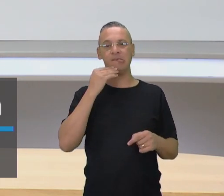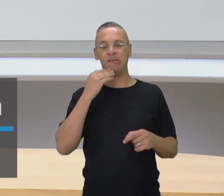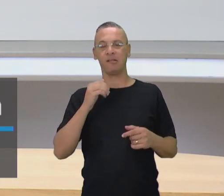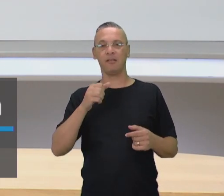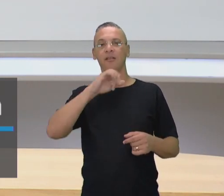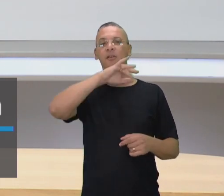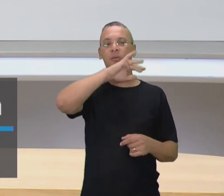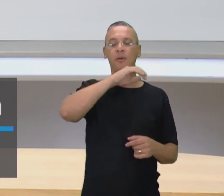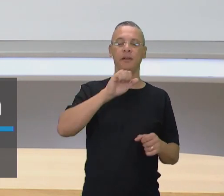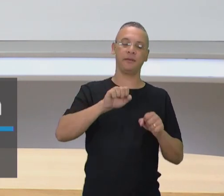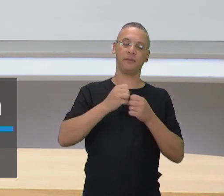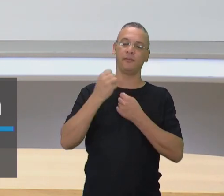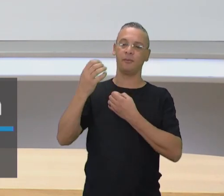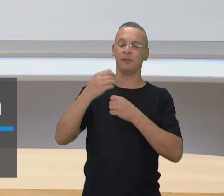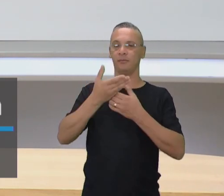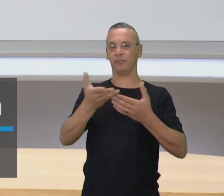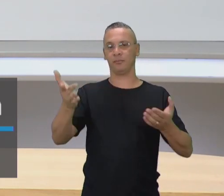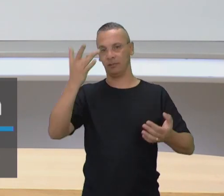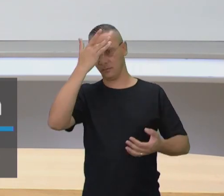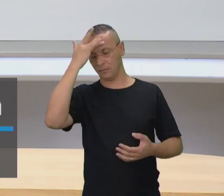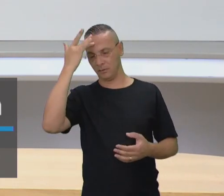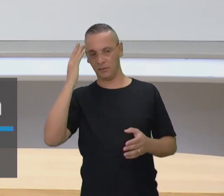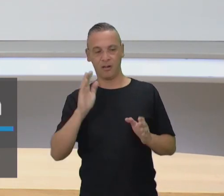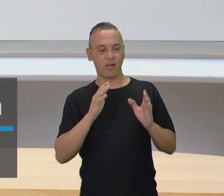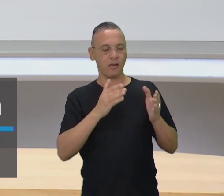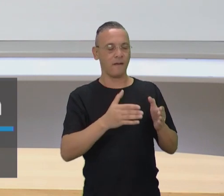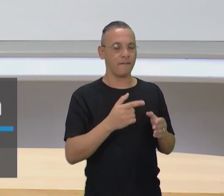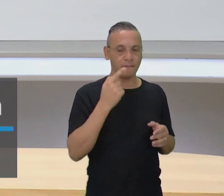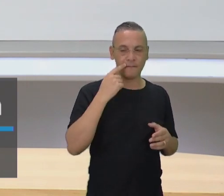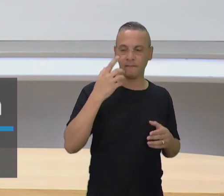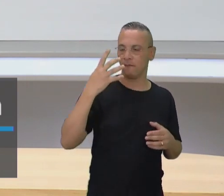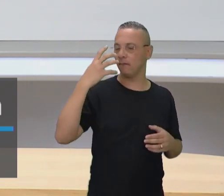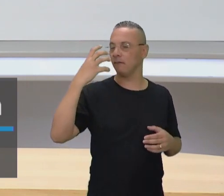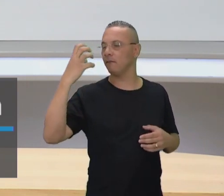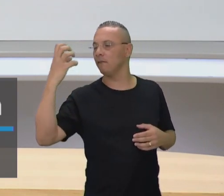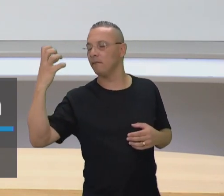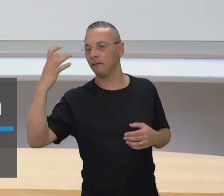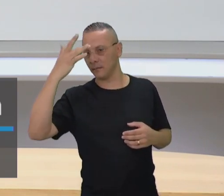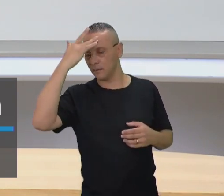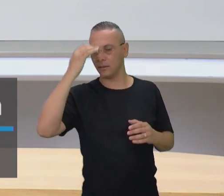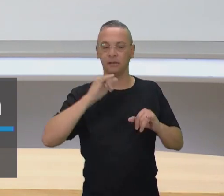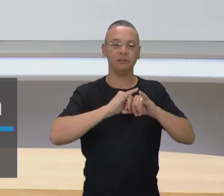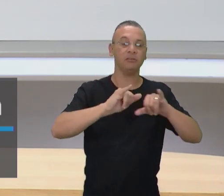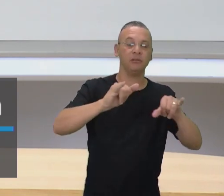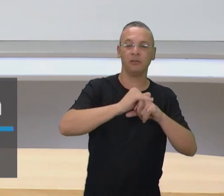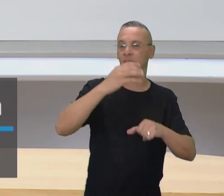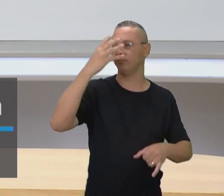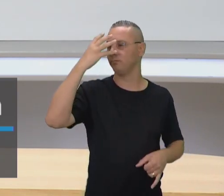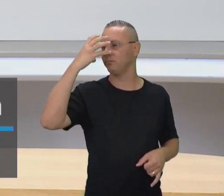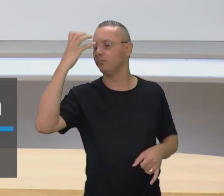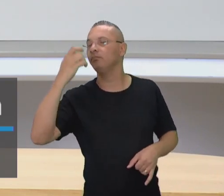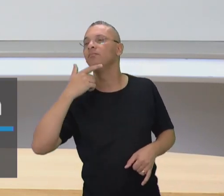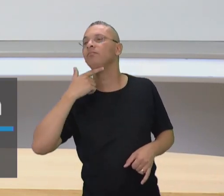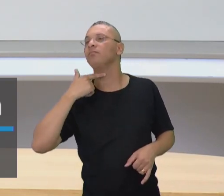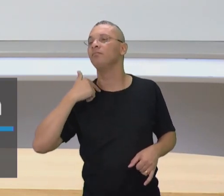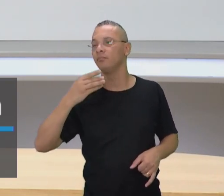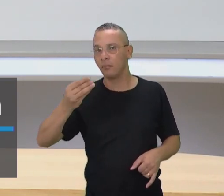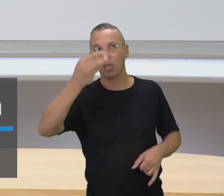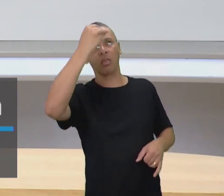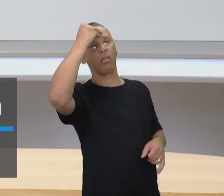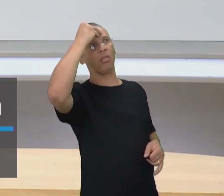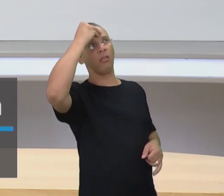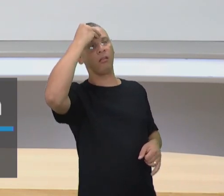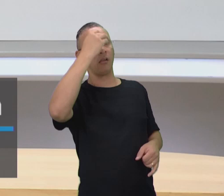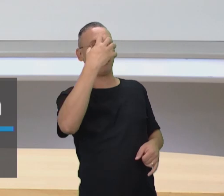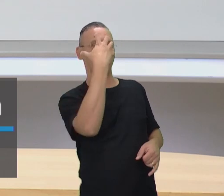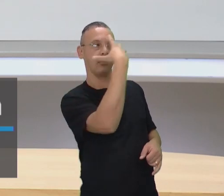compromete a informação. Tendenciosa, que é aquela que tem o interesse de manipular quem está